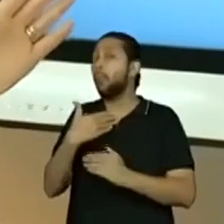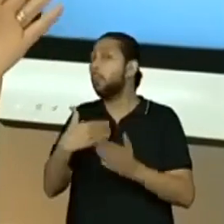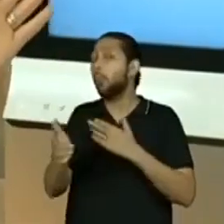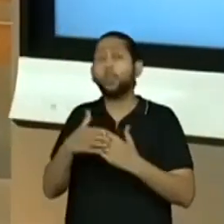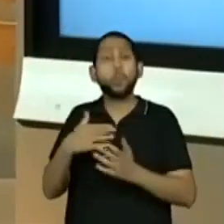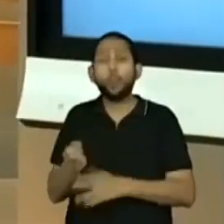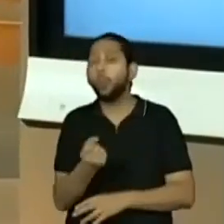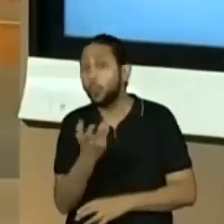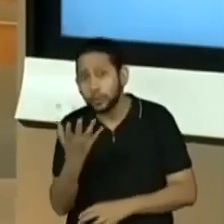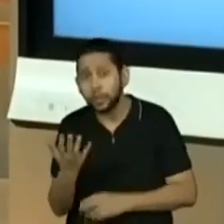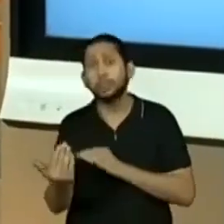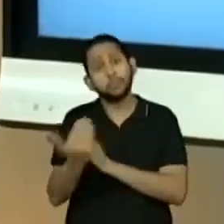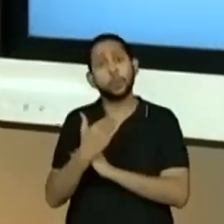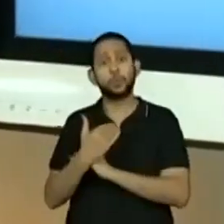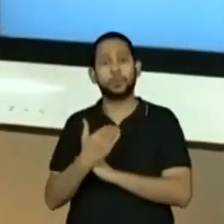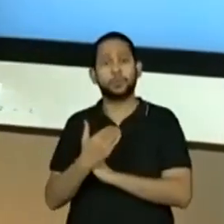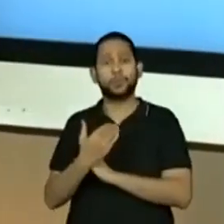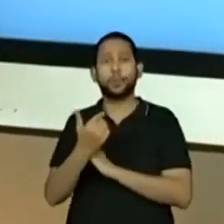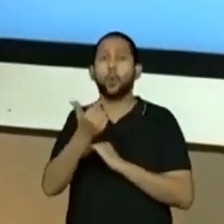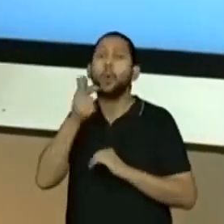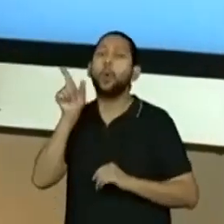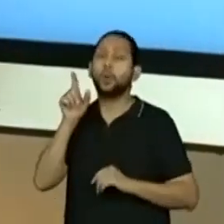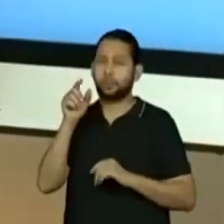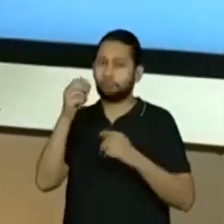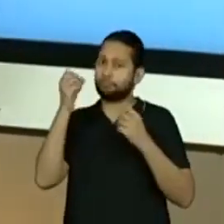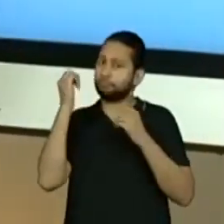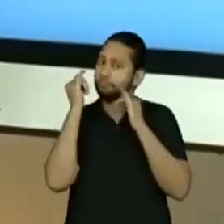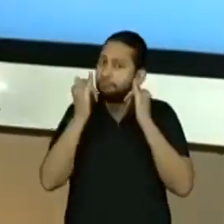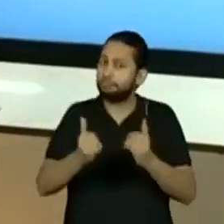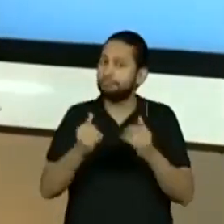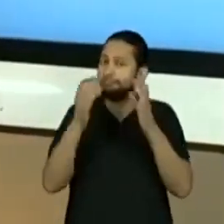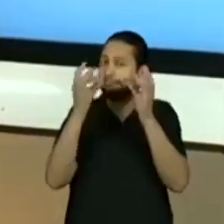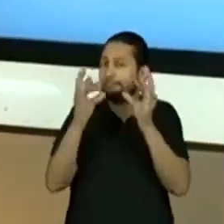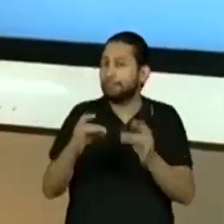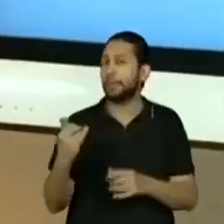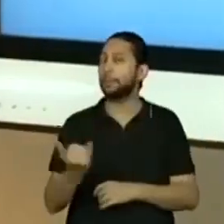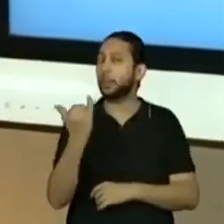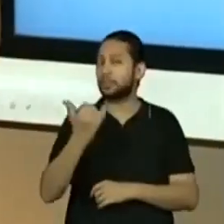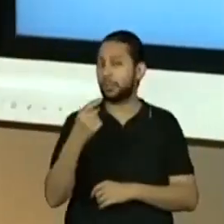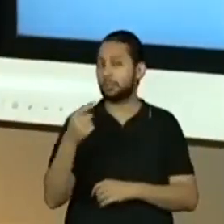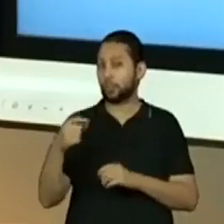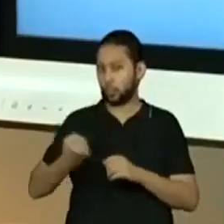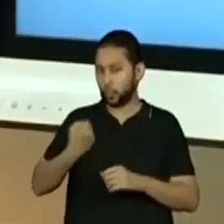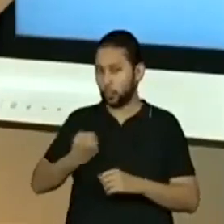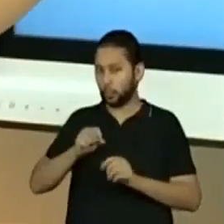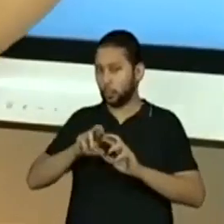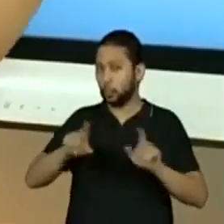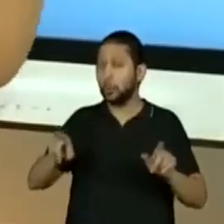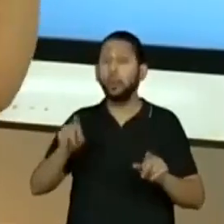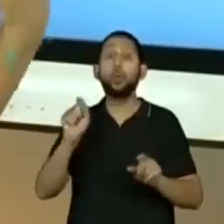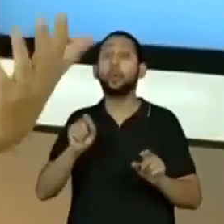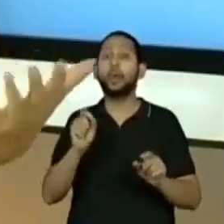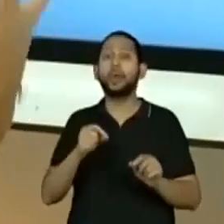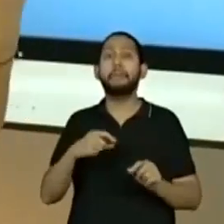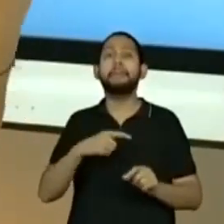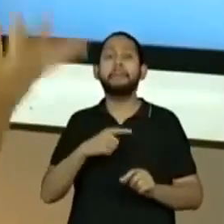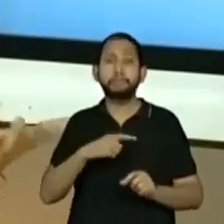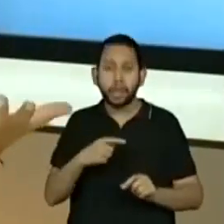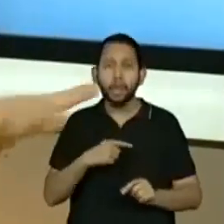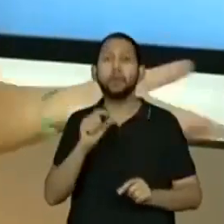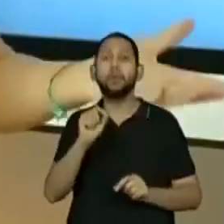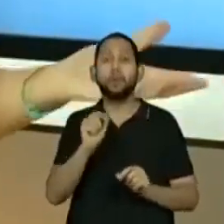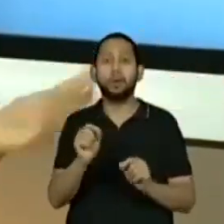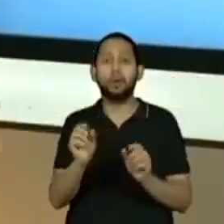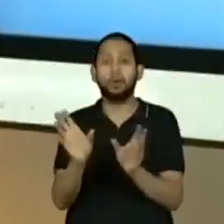qualquer quantidade. Outra coisa importantíssima do nosso sistema é que ele é agrupado de 10